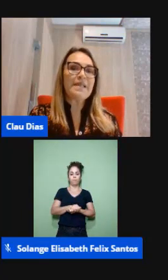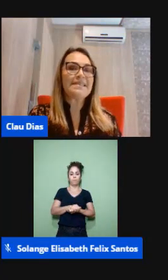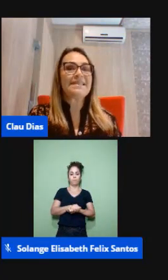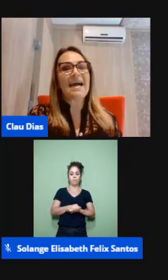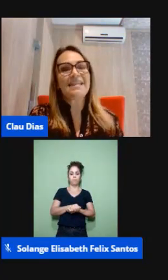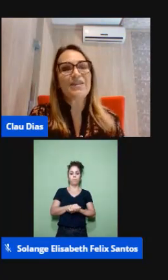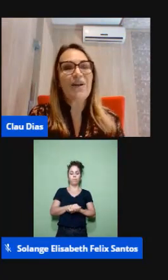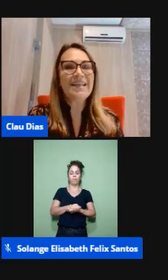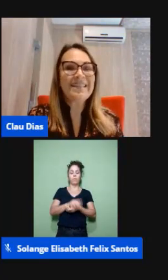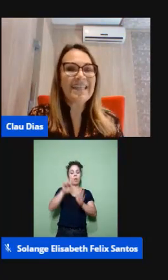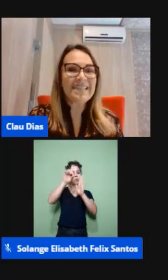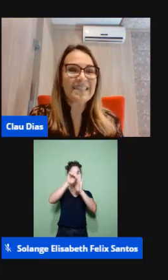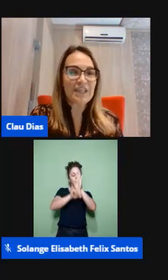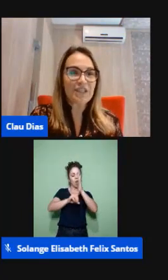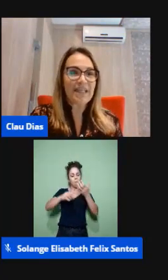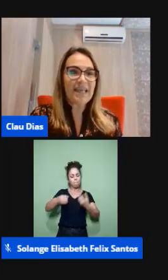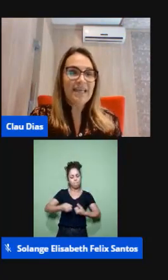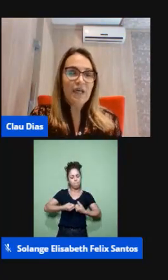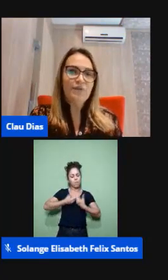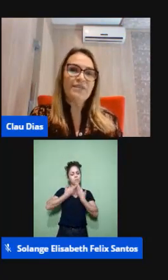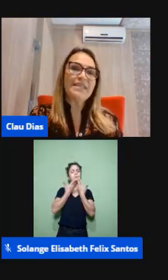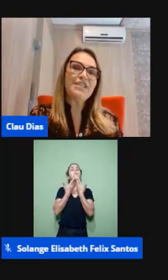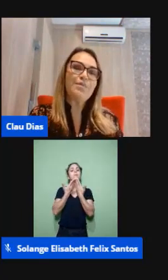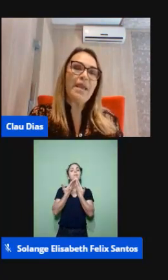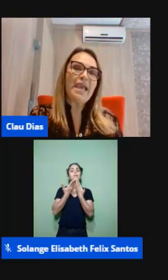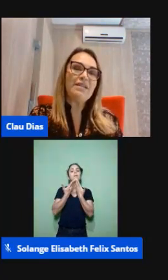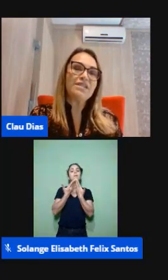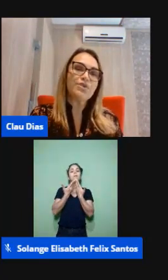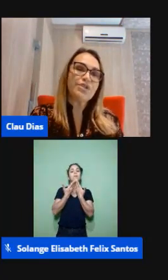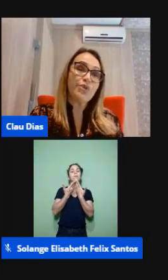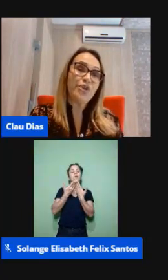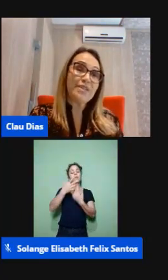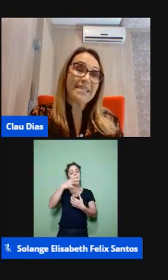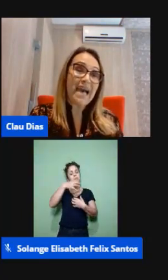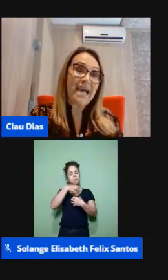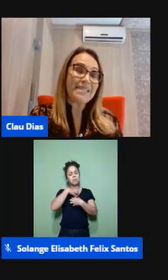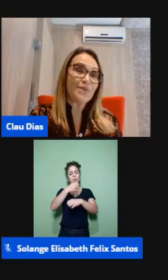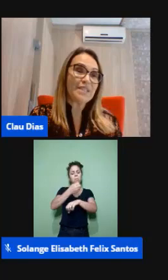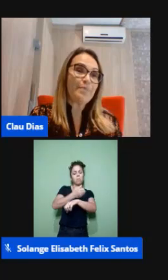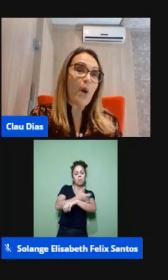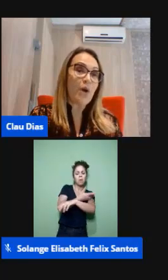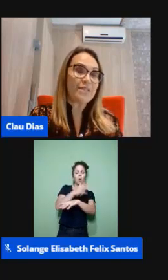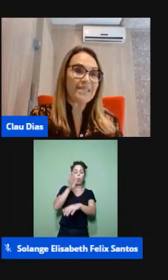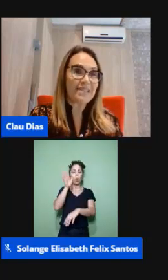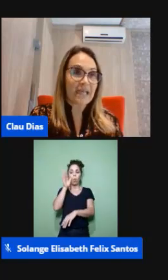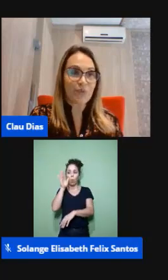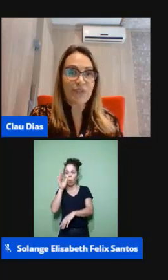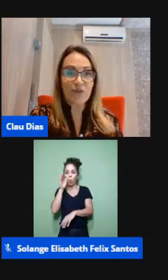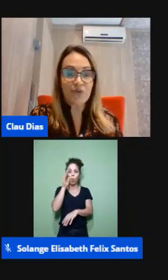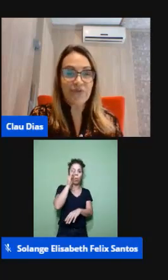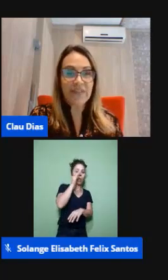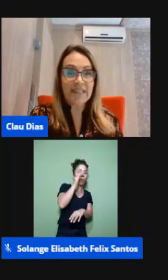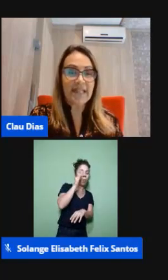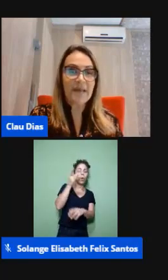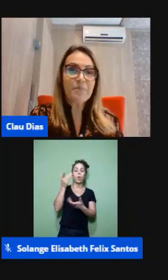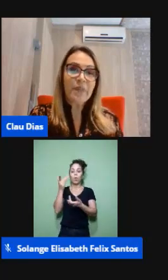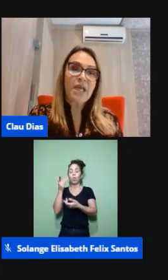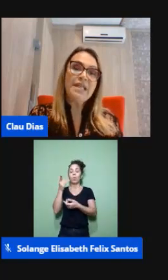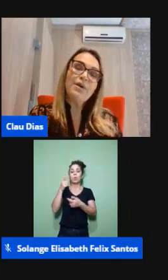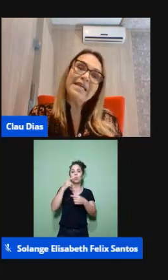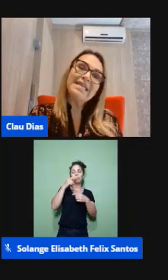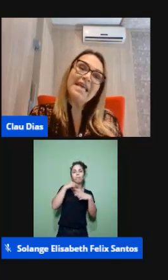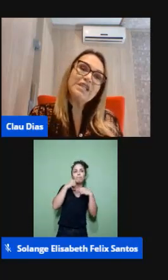Direito de expressar-se. Olha que interessante, né? Os seus sentimentos, as suas curiosidades, suas hipóteses, as suas dúvidas,